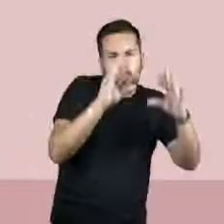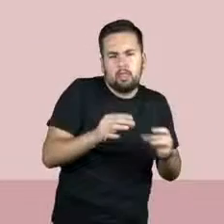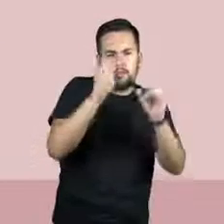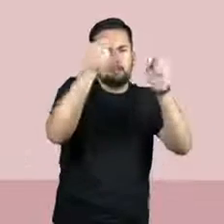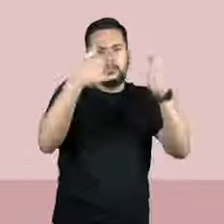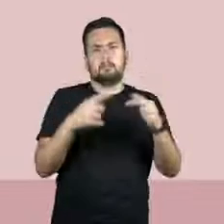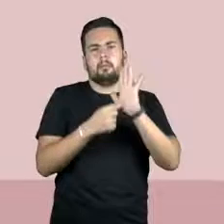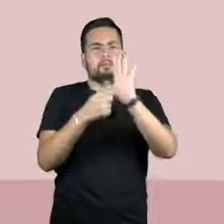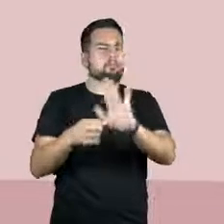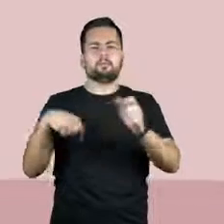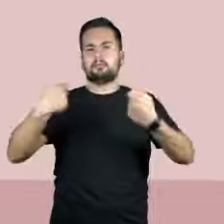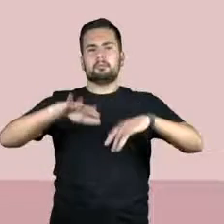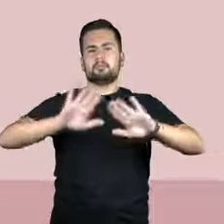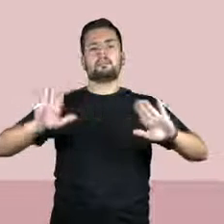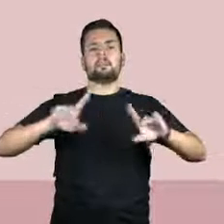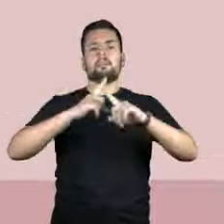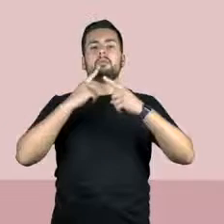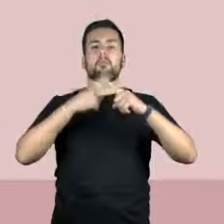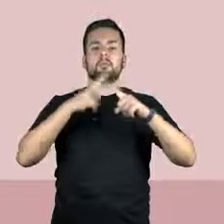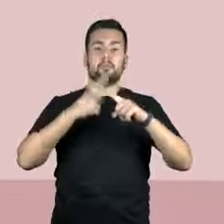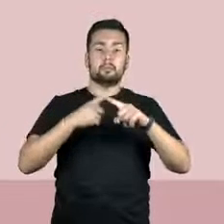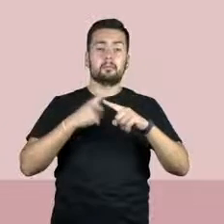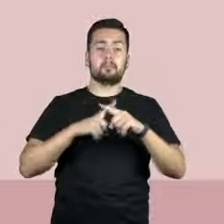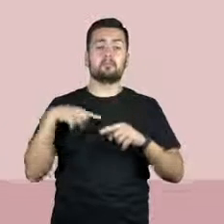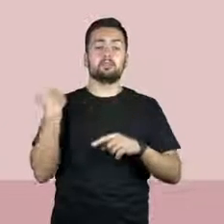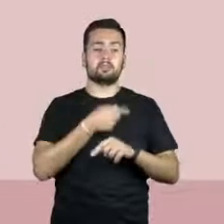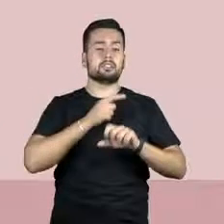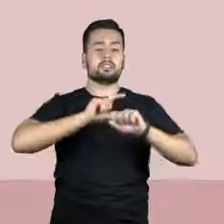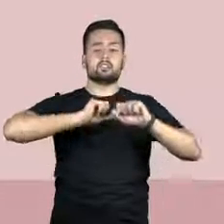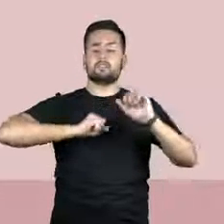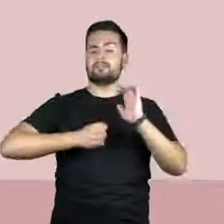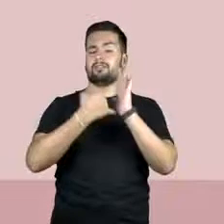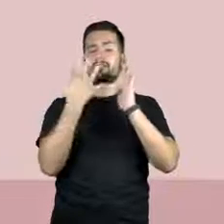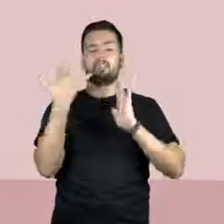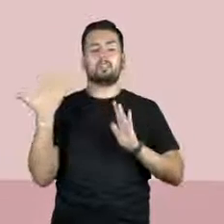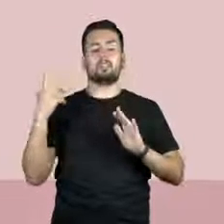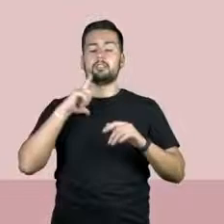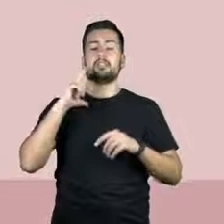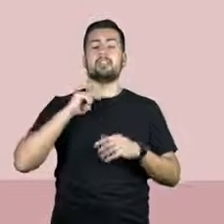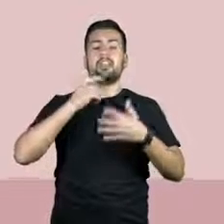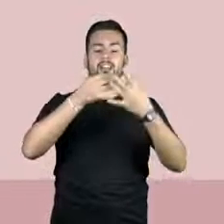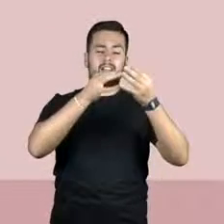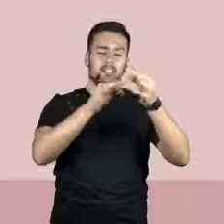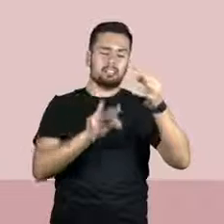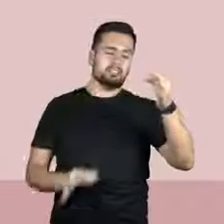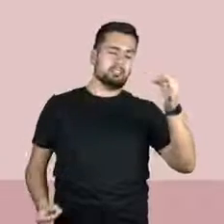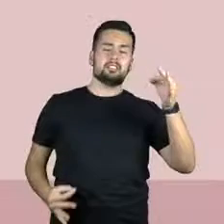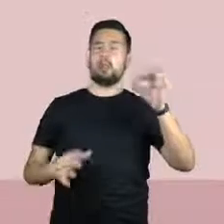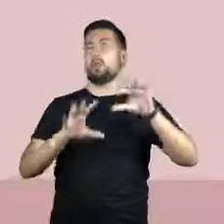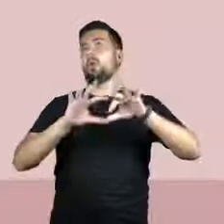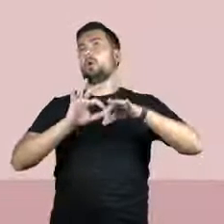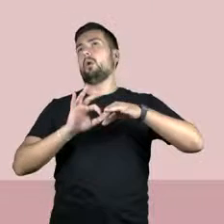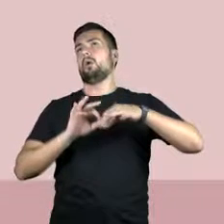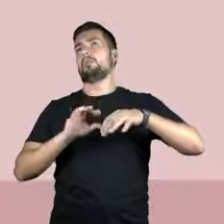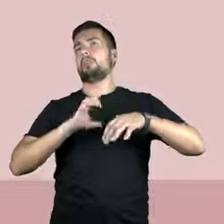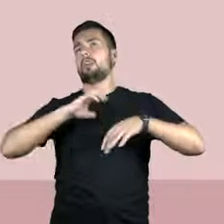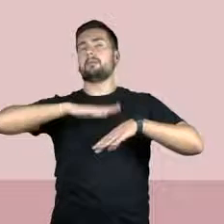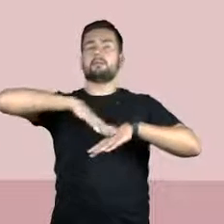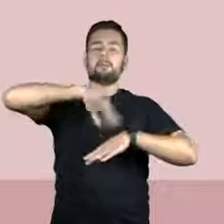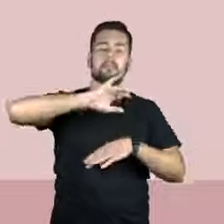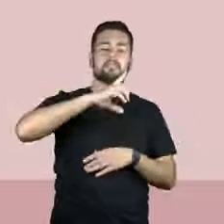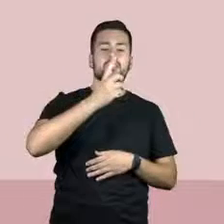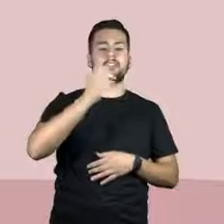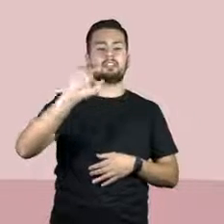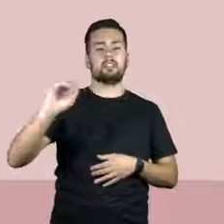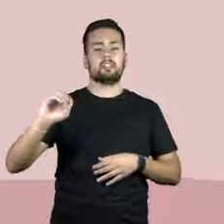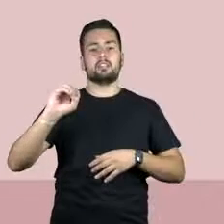demonstração do método, mas a gente tem muitos outros. Né? Na verdade, essa lista é muito extensa. Tá? Ela deve ter aí mais de 10 métodos